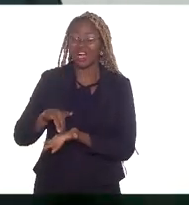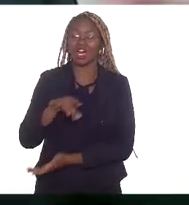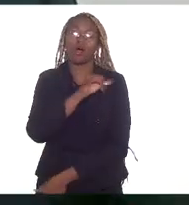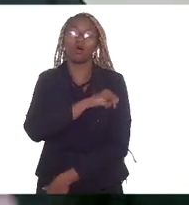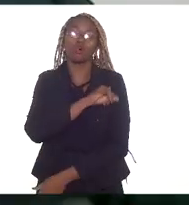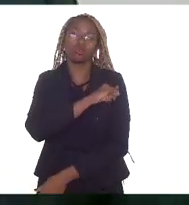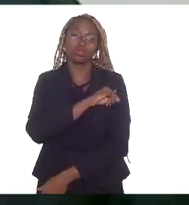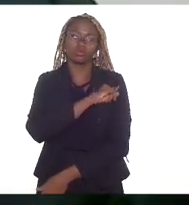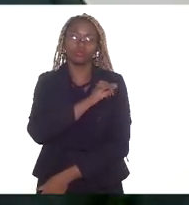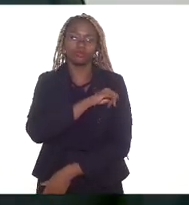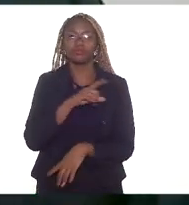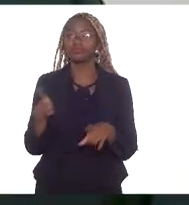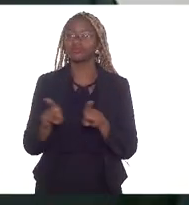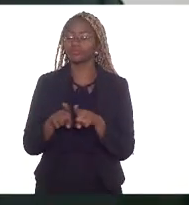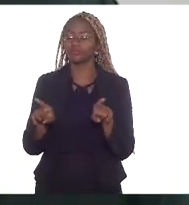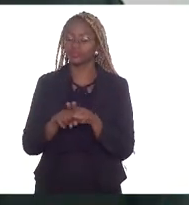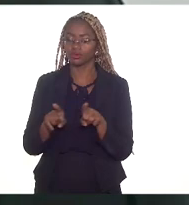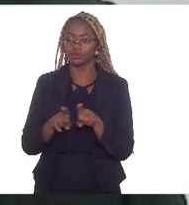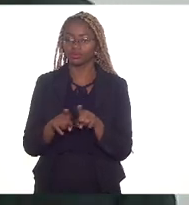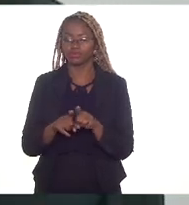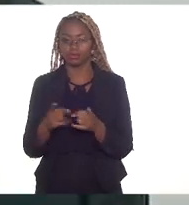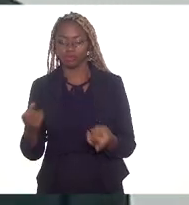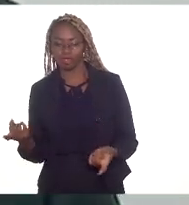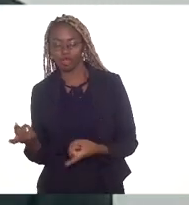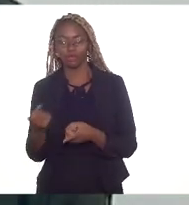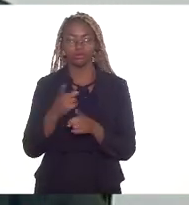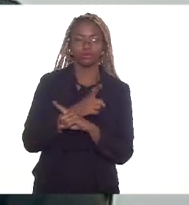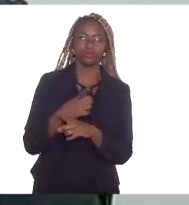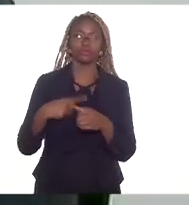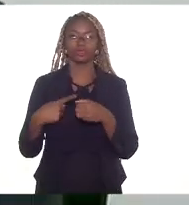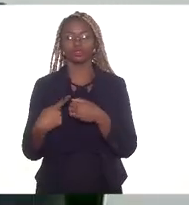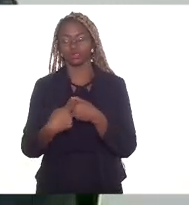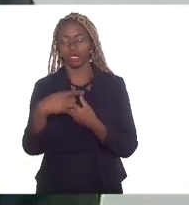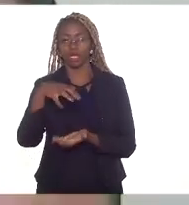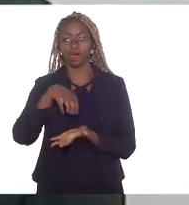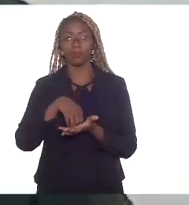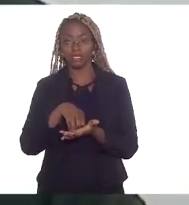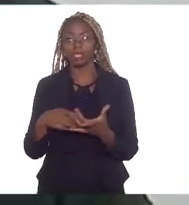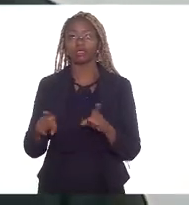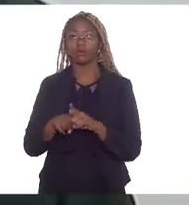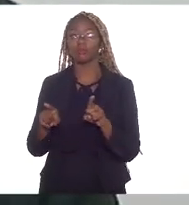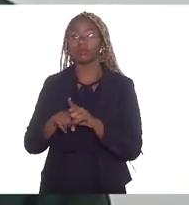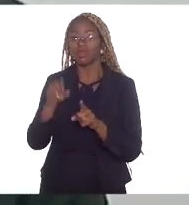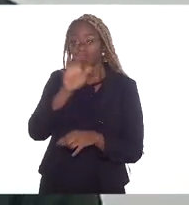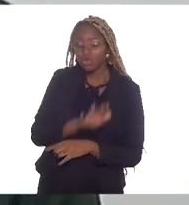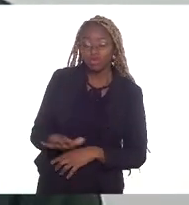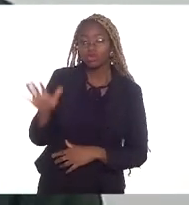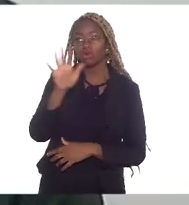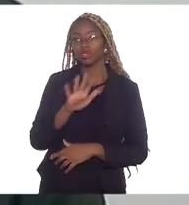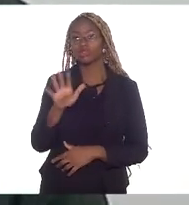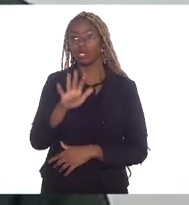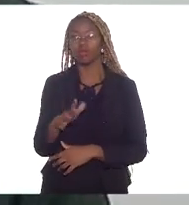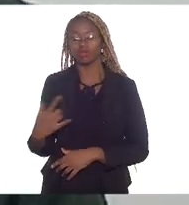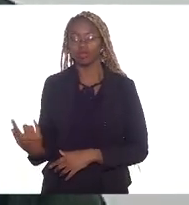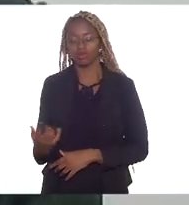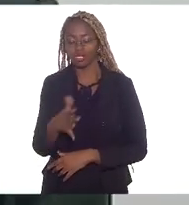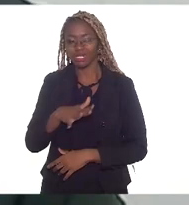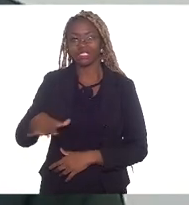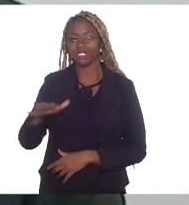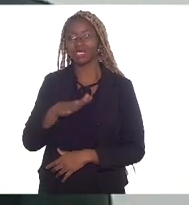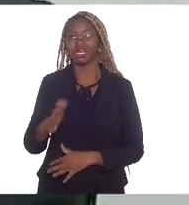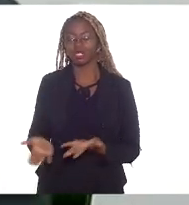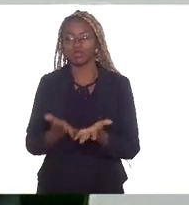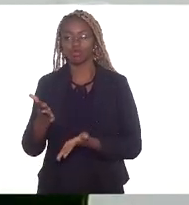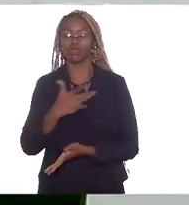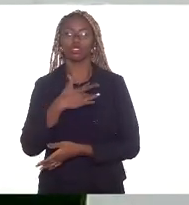fora o que já será, repito, da cota parte dos municípios e da capital, investimento bruto na área de saneamento, na